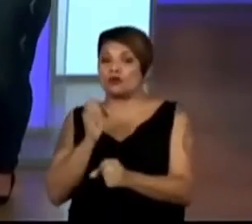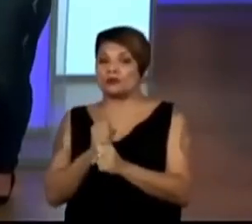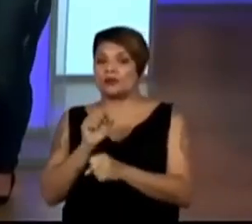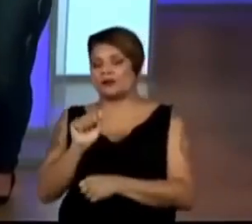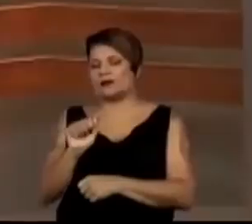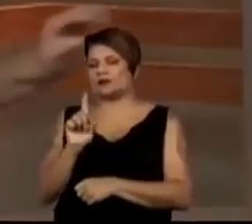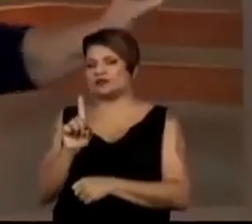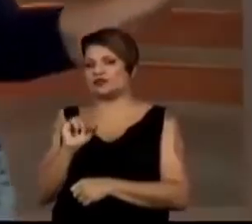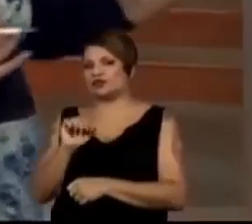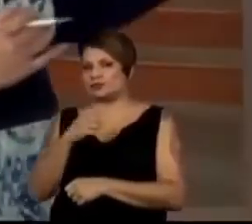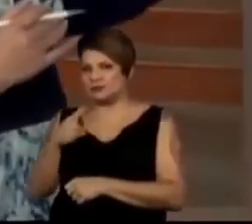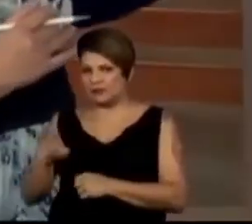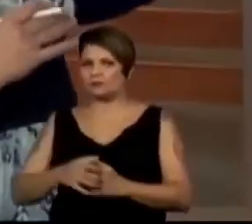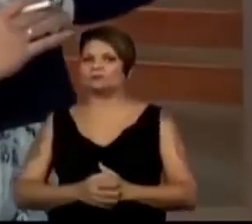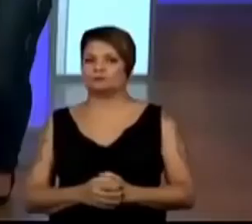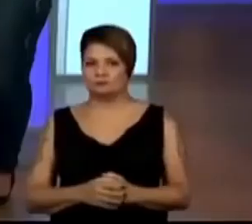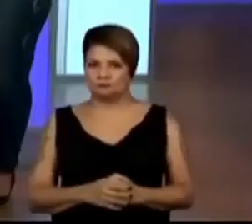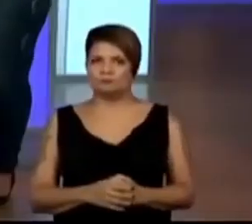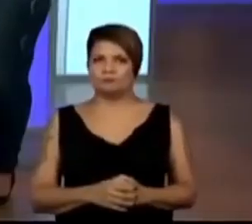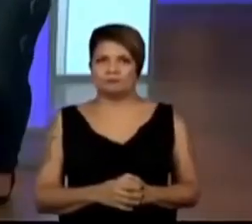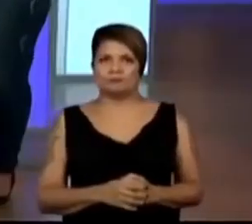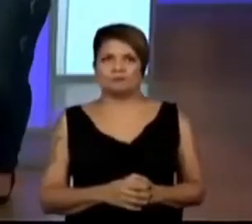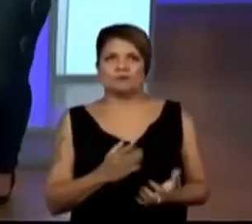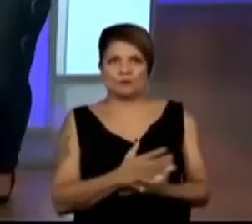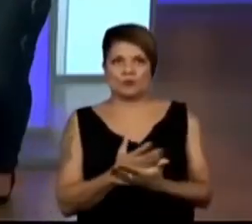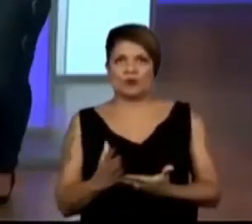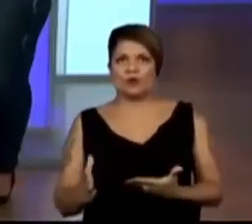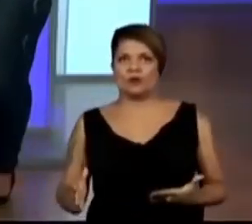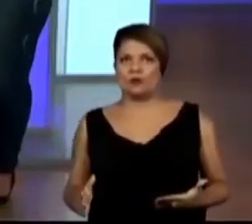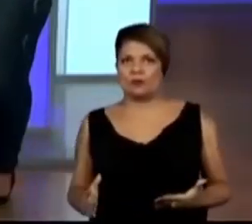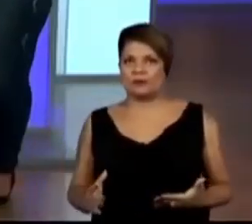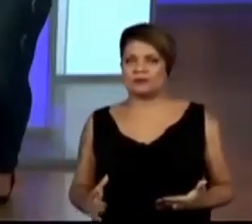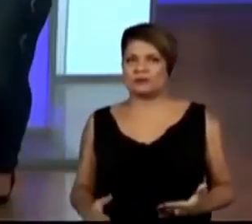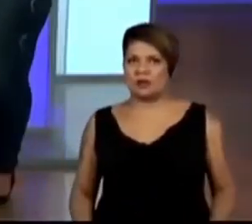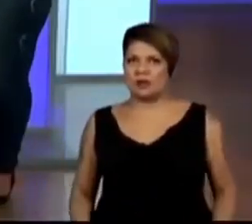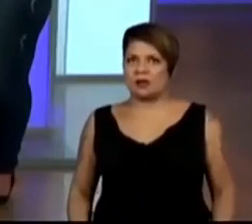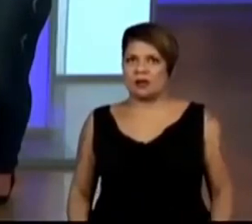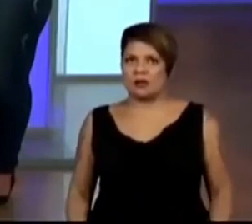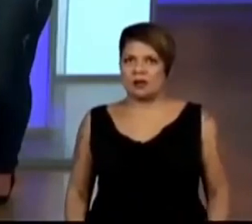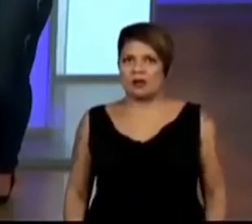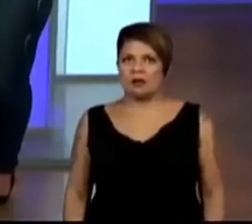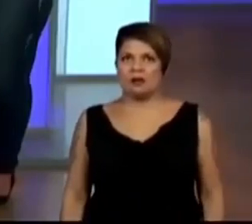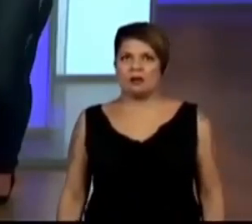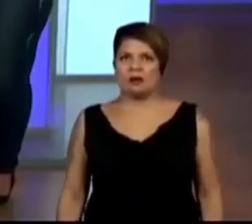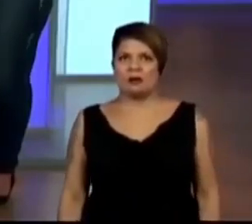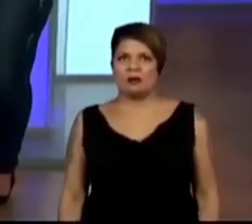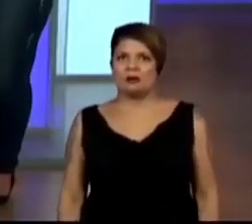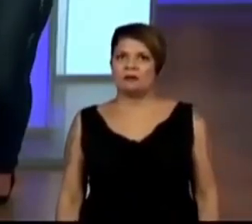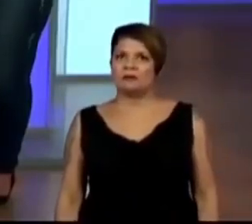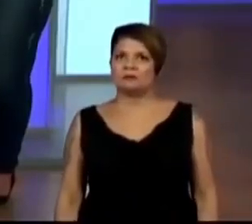adição. Então, vamos começar por uma parte assim. Vamos apresentar aqui, ó.